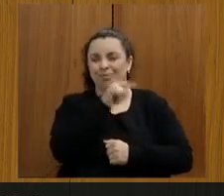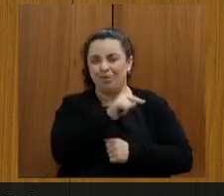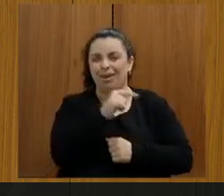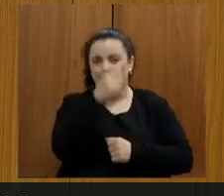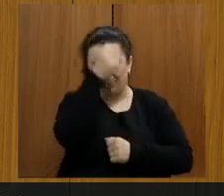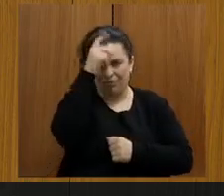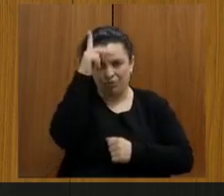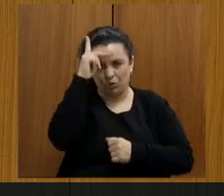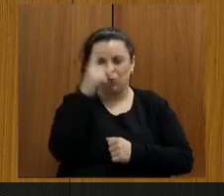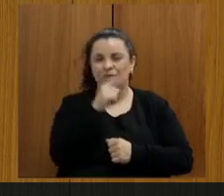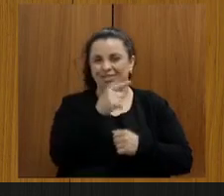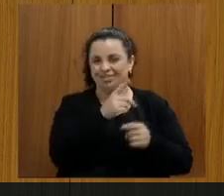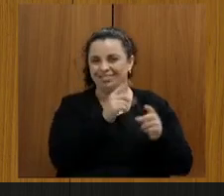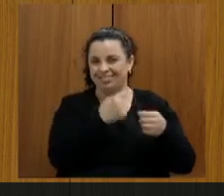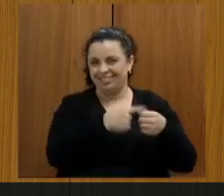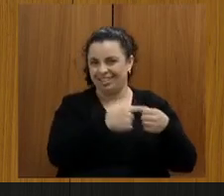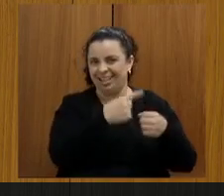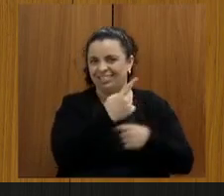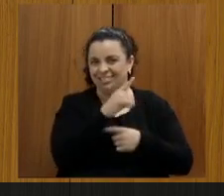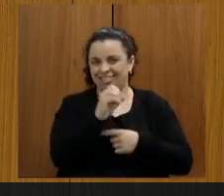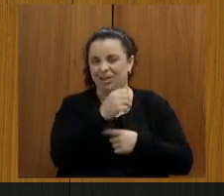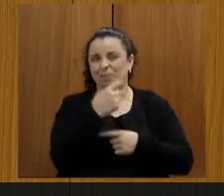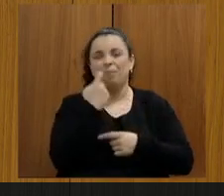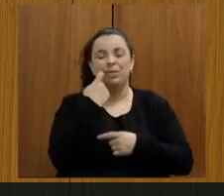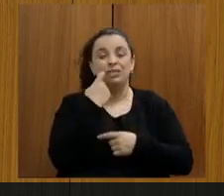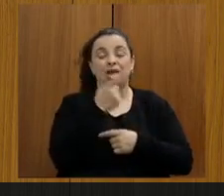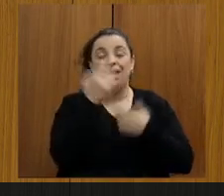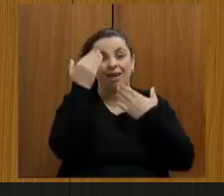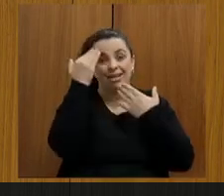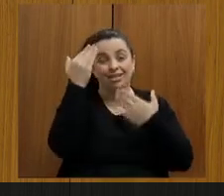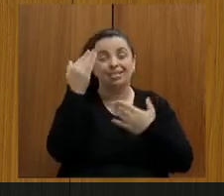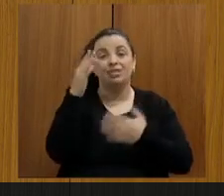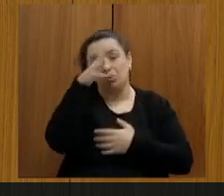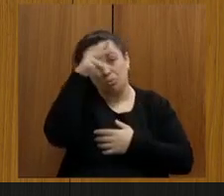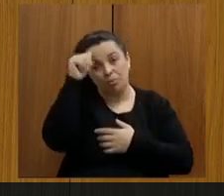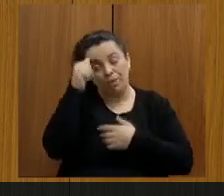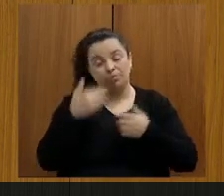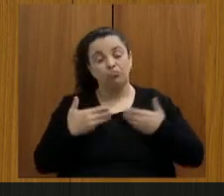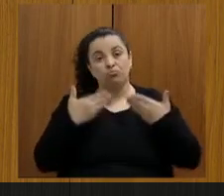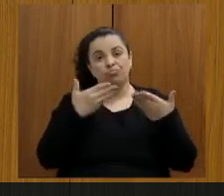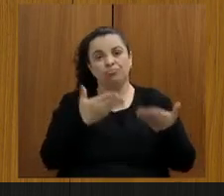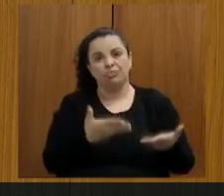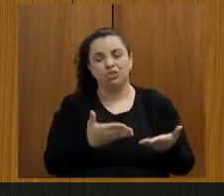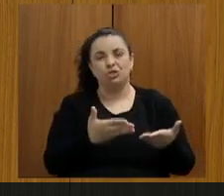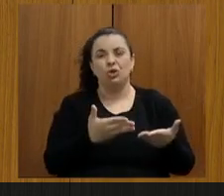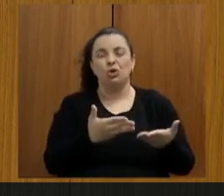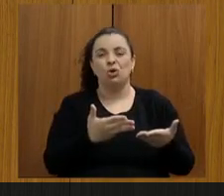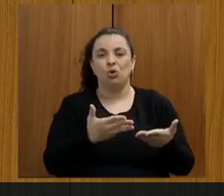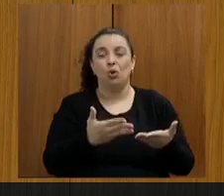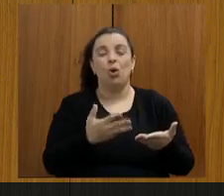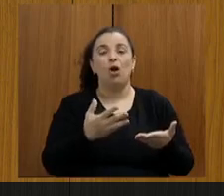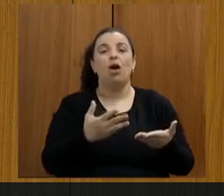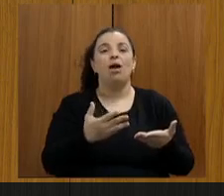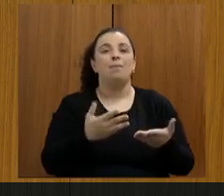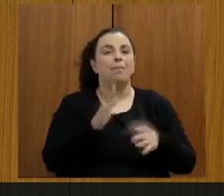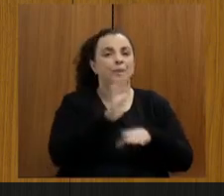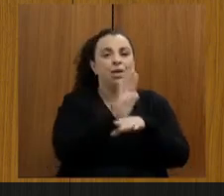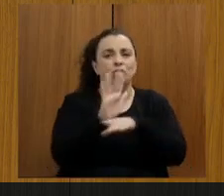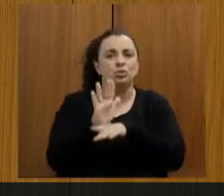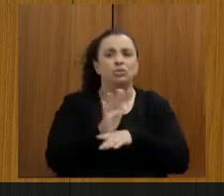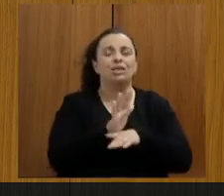agradecendo de forma veemente a corporação de Bombeiros pela presença e pela experiência